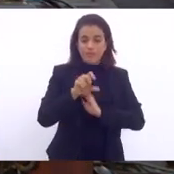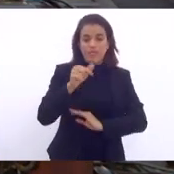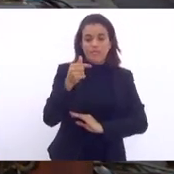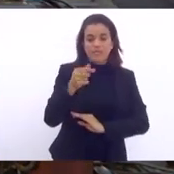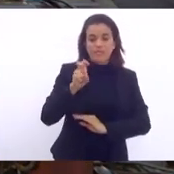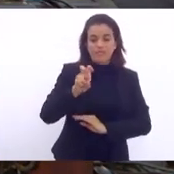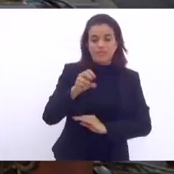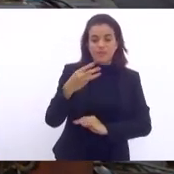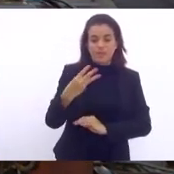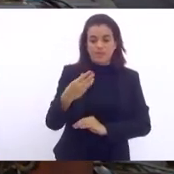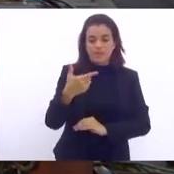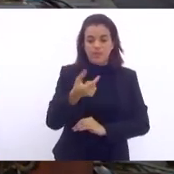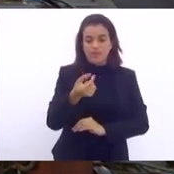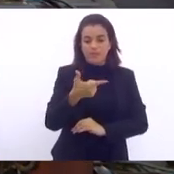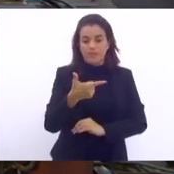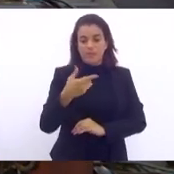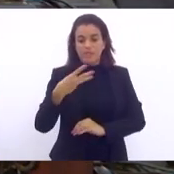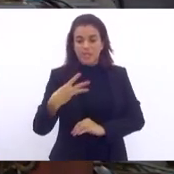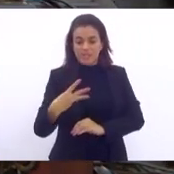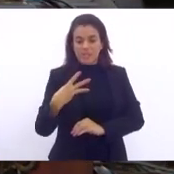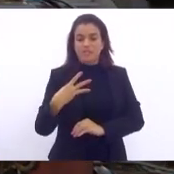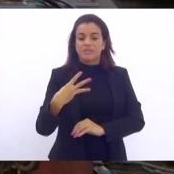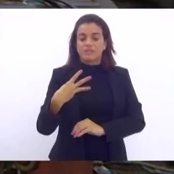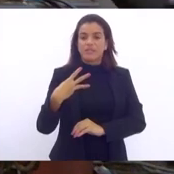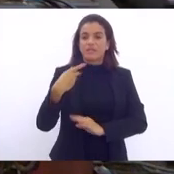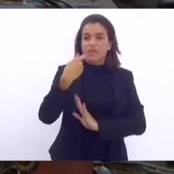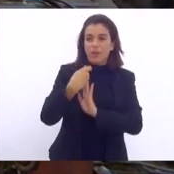753/2023, de autoria dos deputados Verônica Lima,